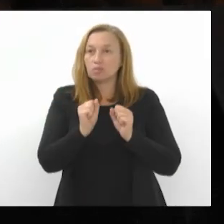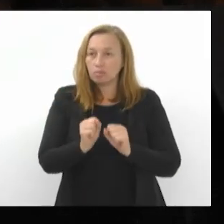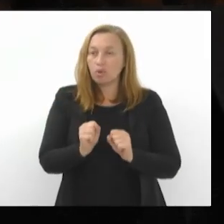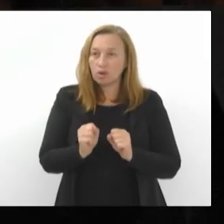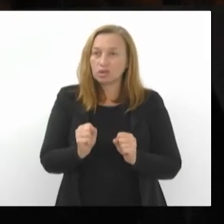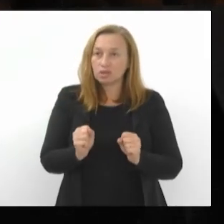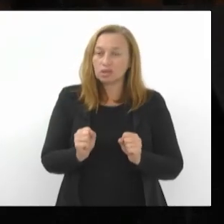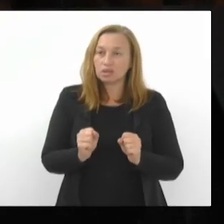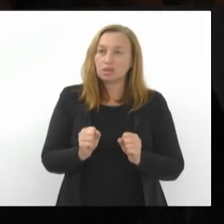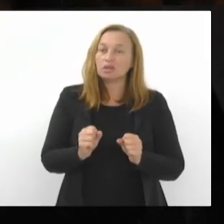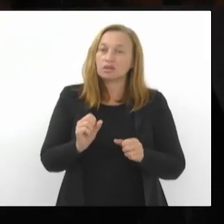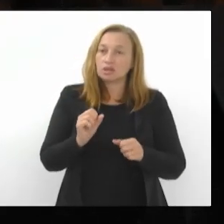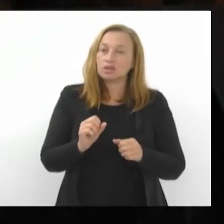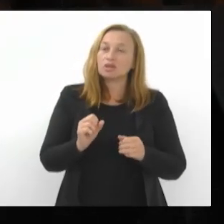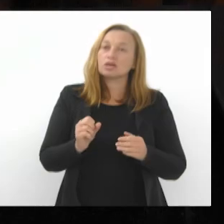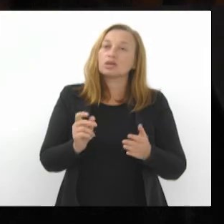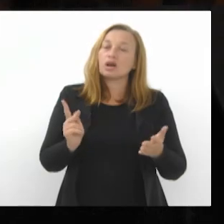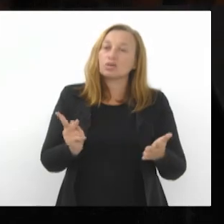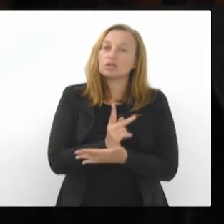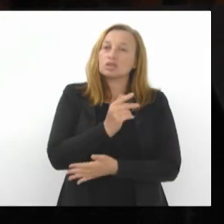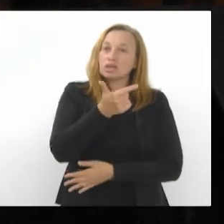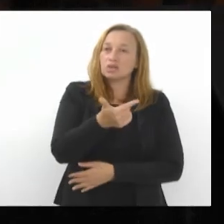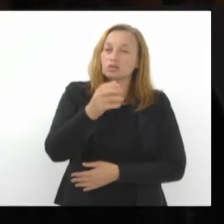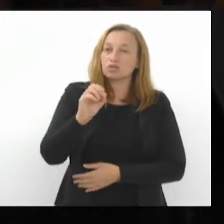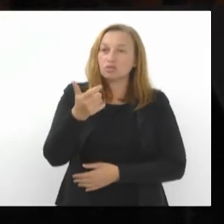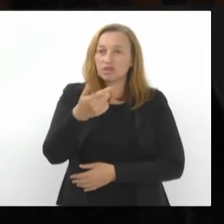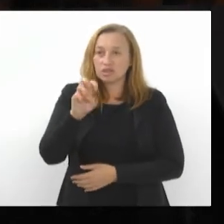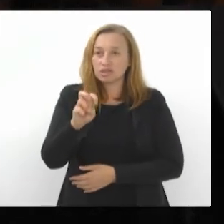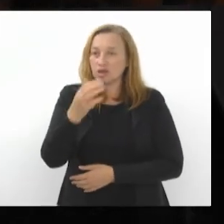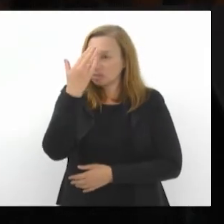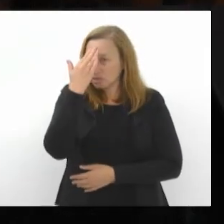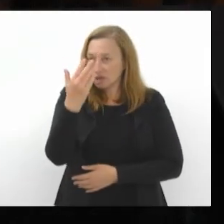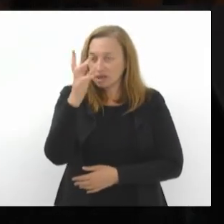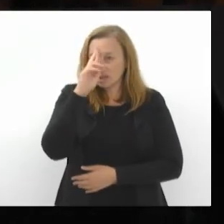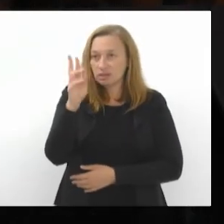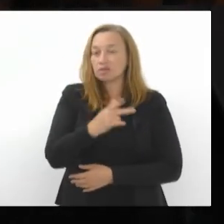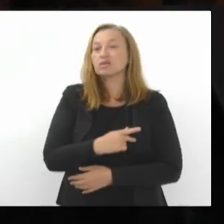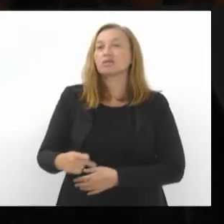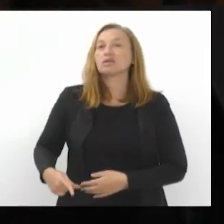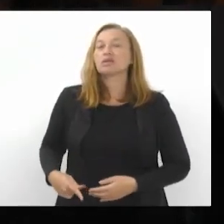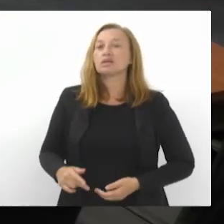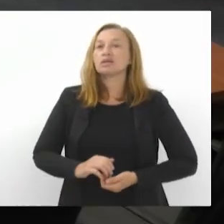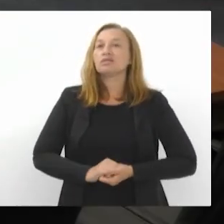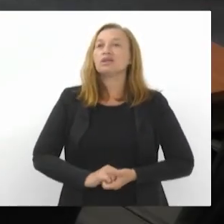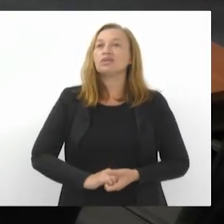ser atualizada em 2025. Muito obrigada, senhor presidente.